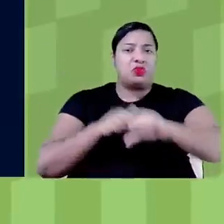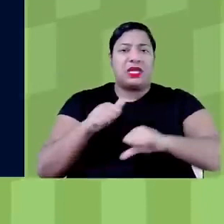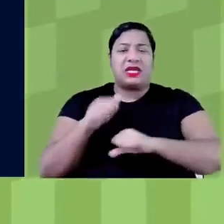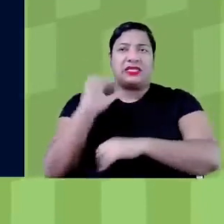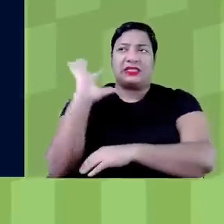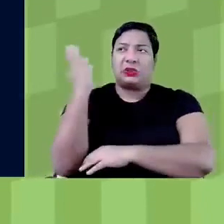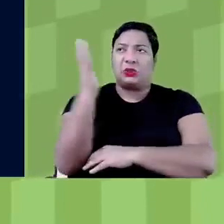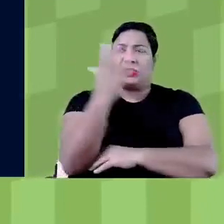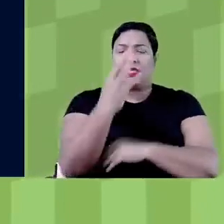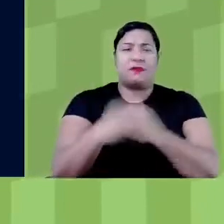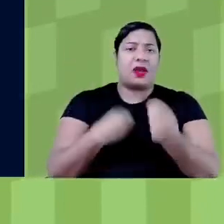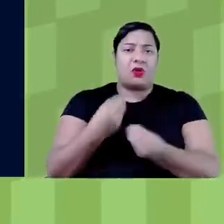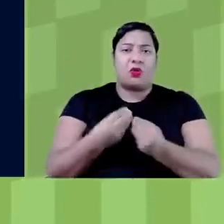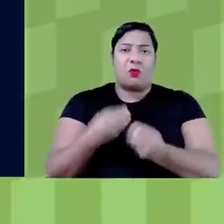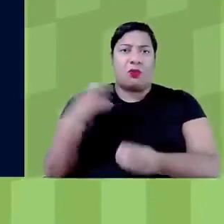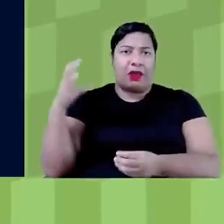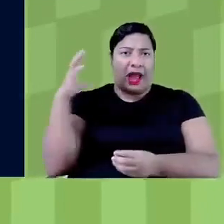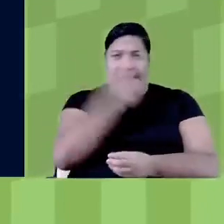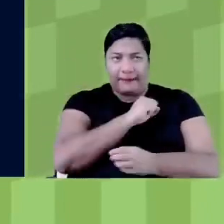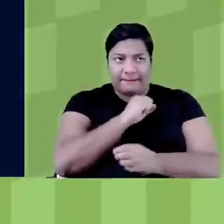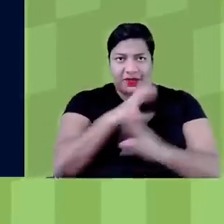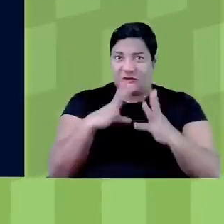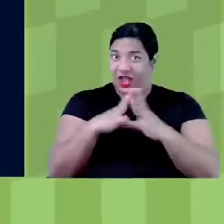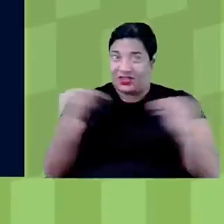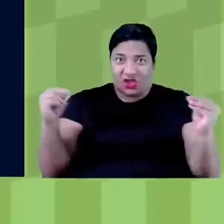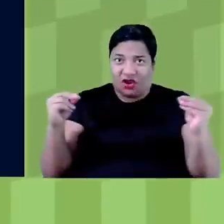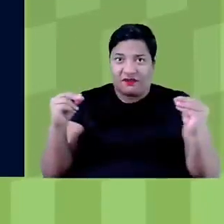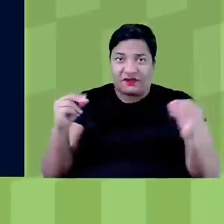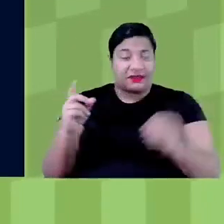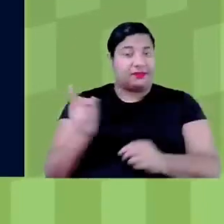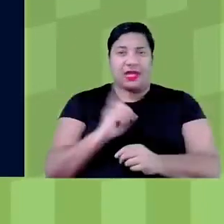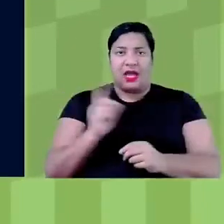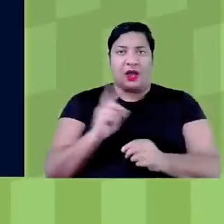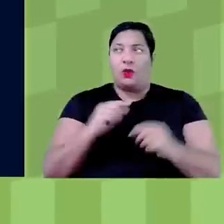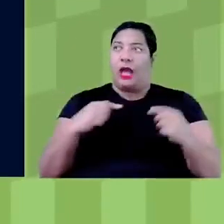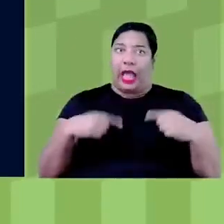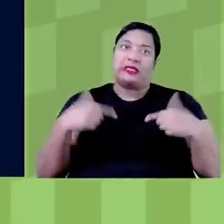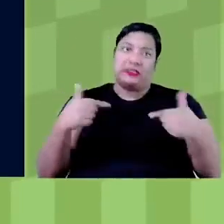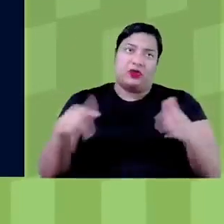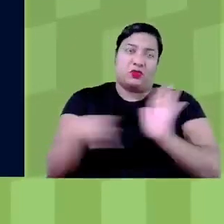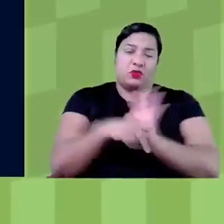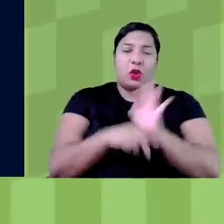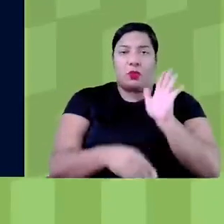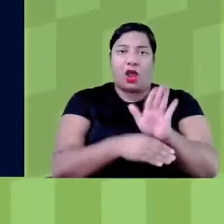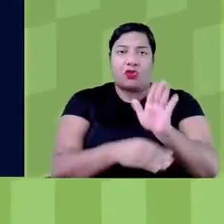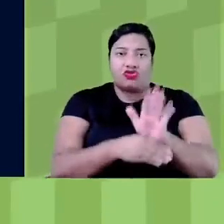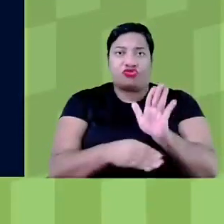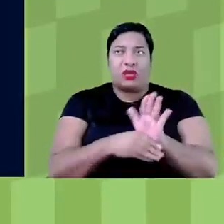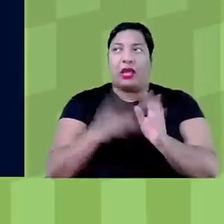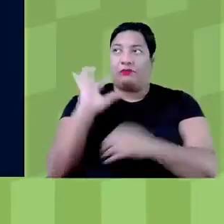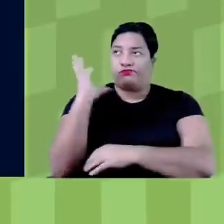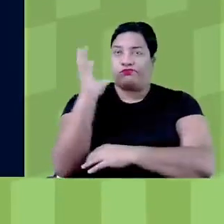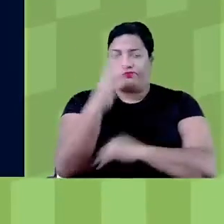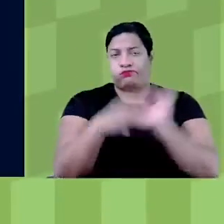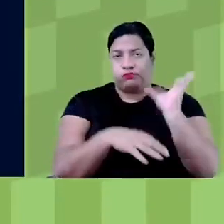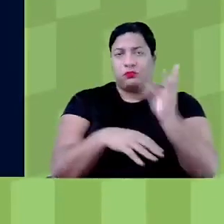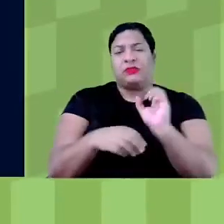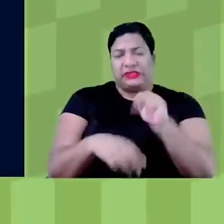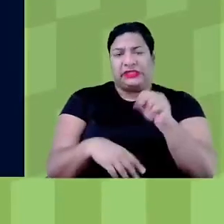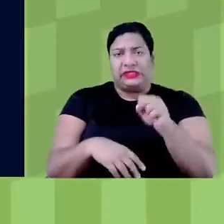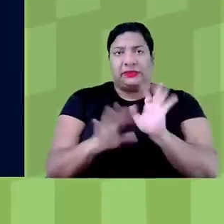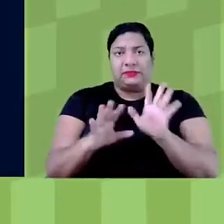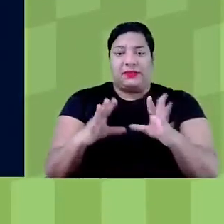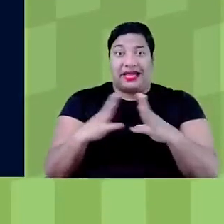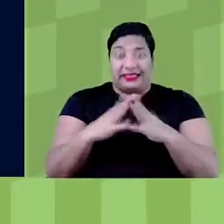se resolve com ações ambientais, embora tenha muitos conteúdos ambientais. A Denise já falou disso de um